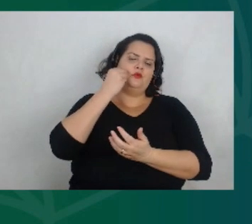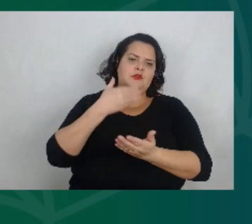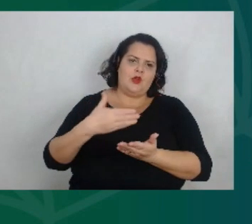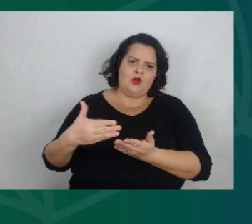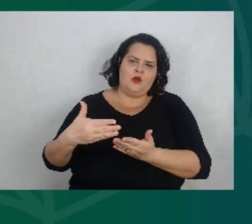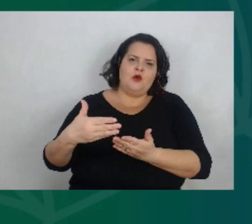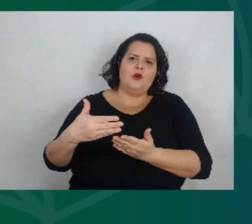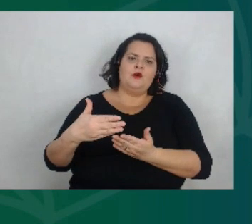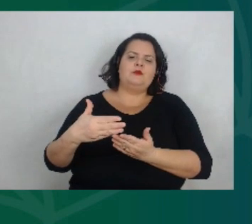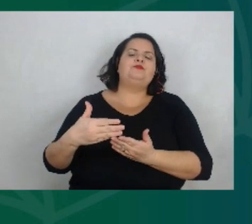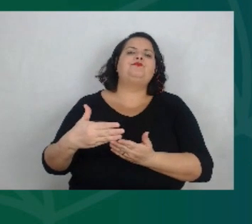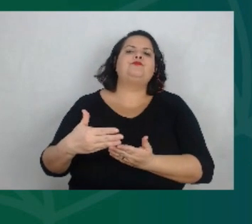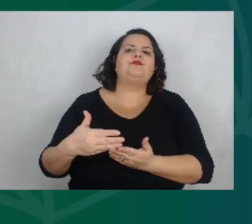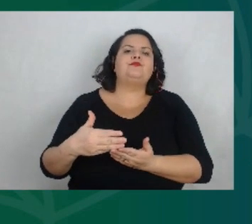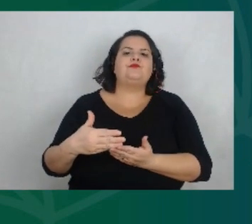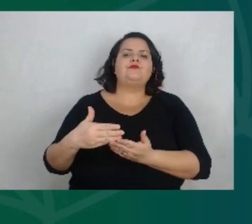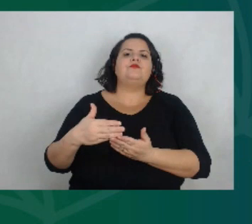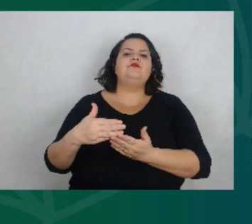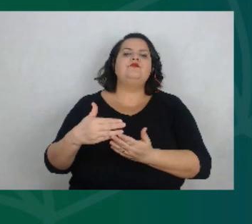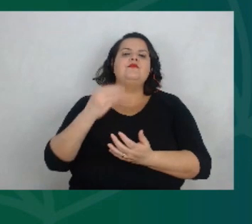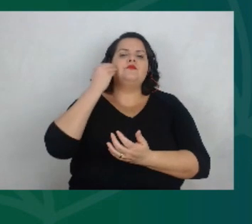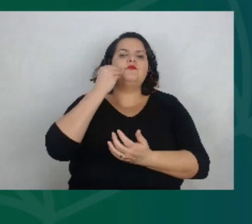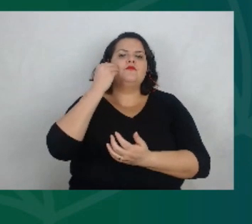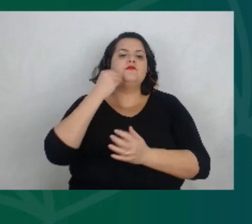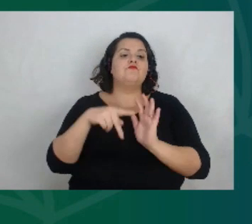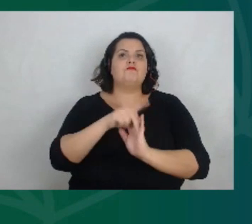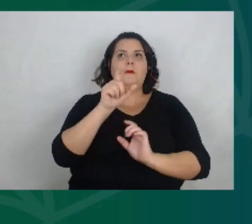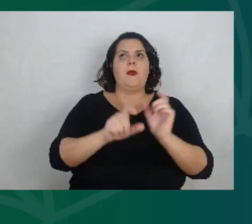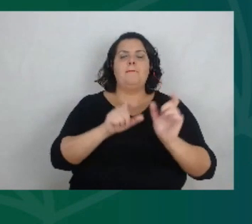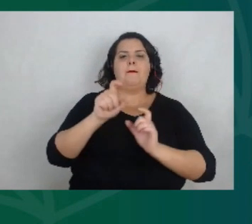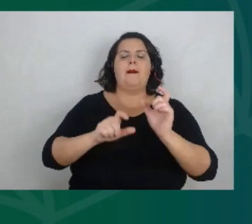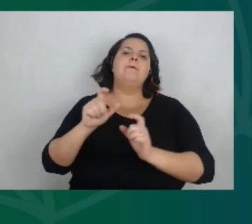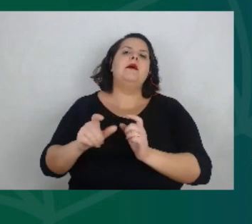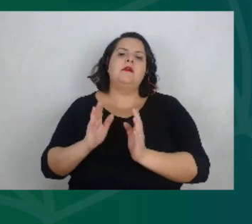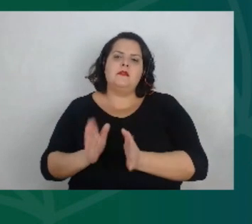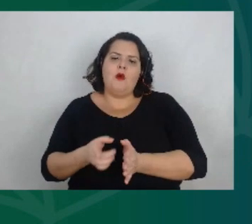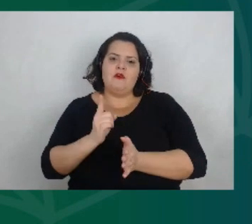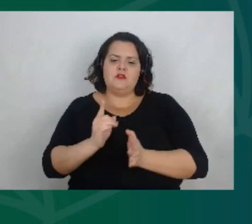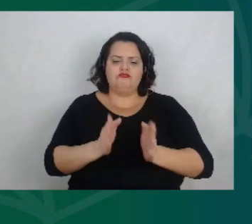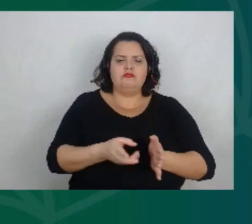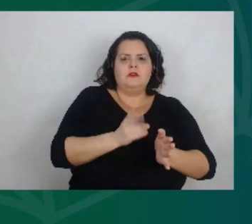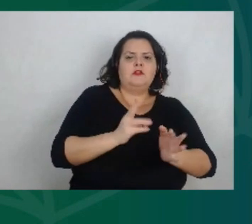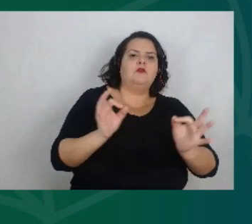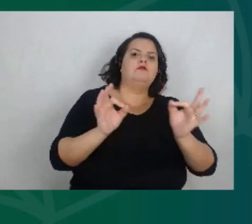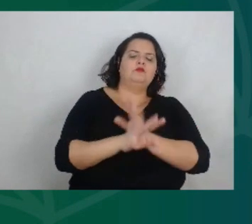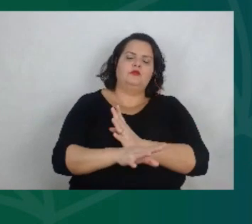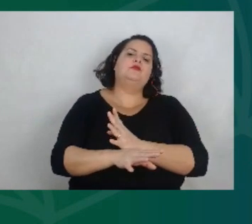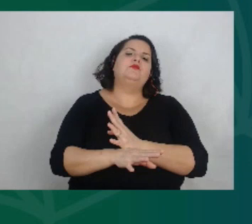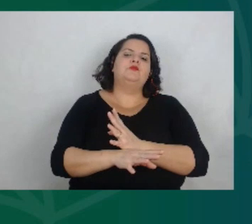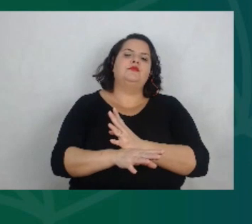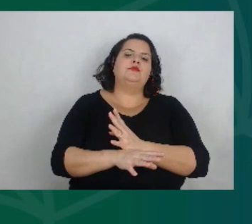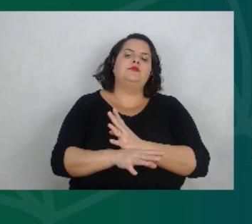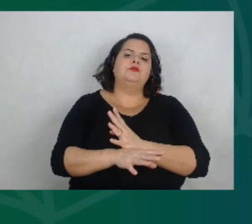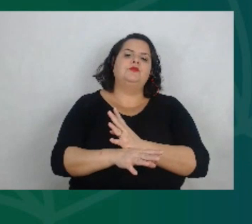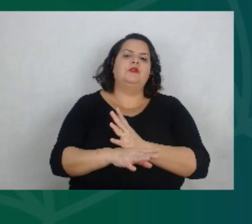Reino Unido. Os estudos fase 1 e 2 já foram encerradas. Hoje está sendo feito estudos